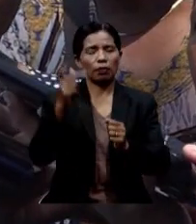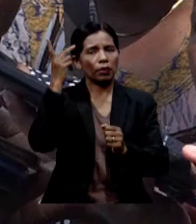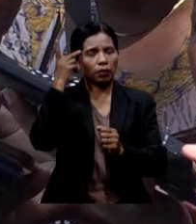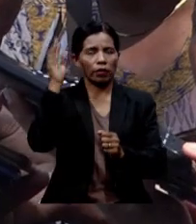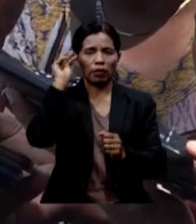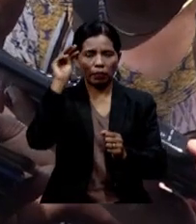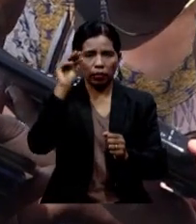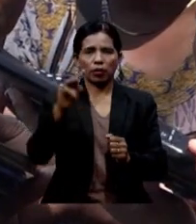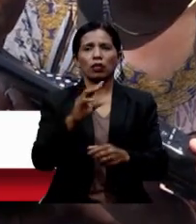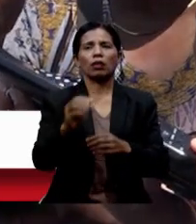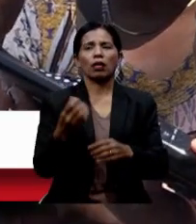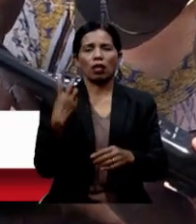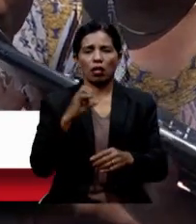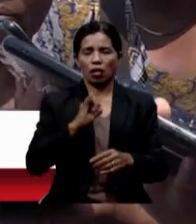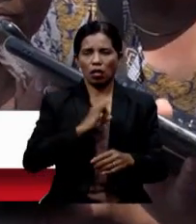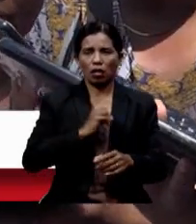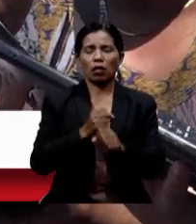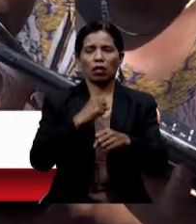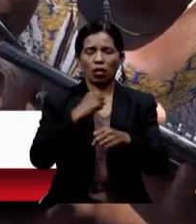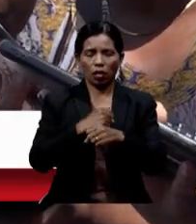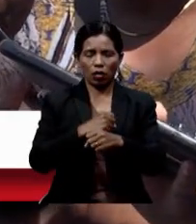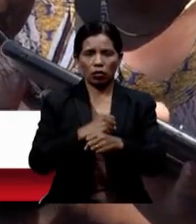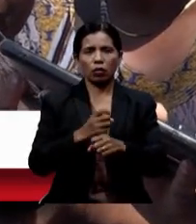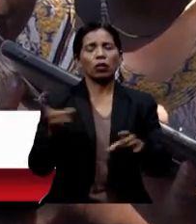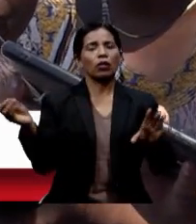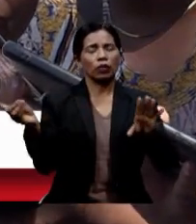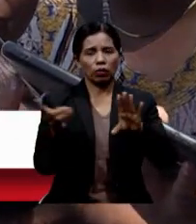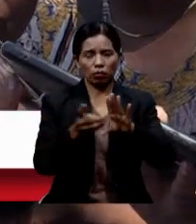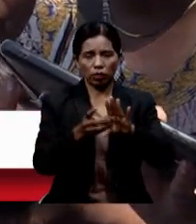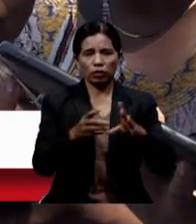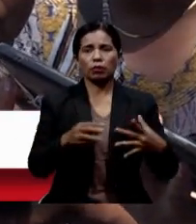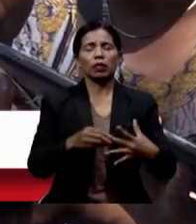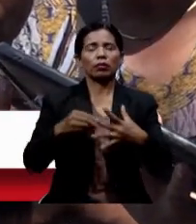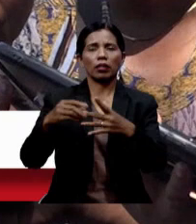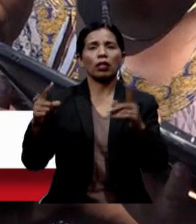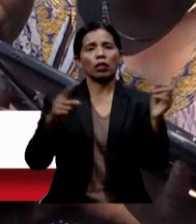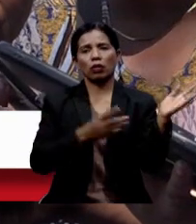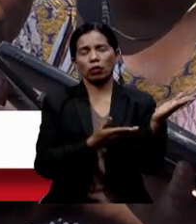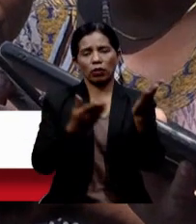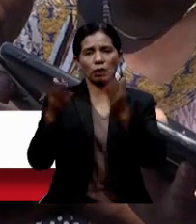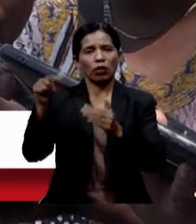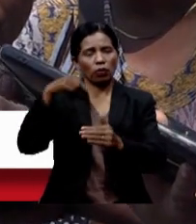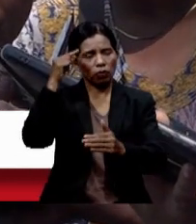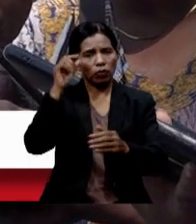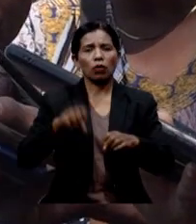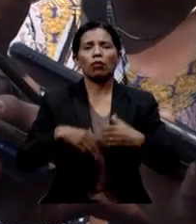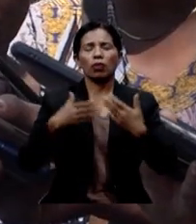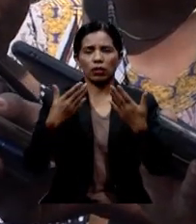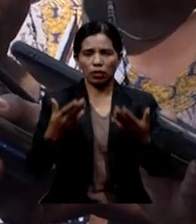Primeiro-ministro, foi ainda não documento oficial. Da governo, propõe para o governo, ou ensa,